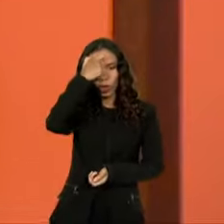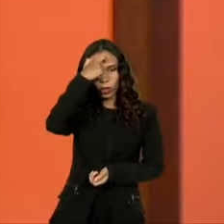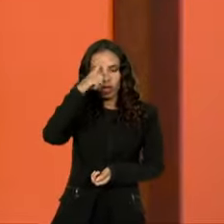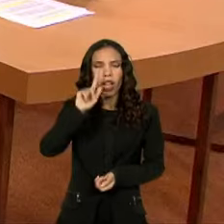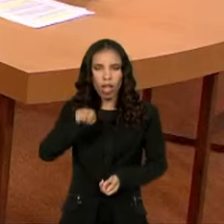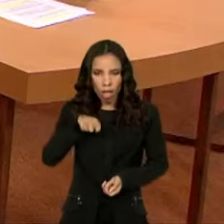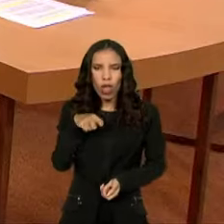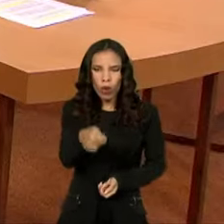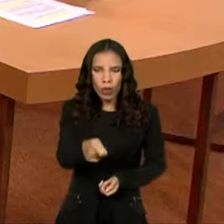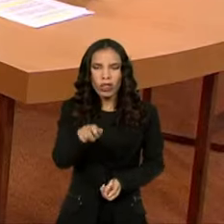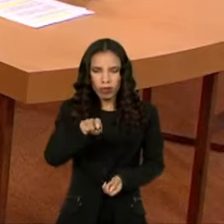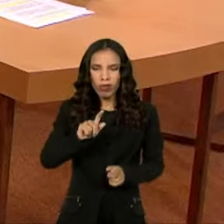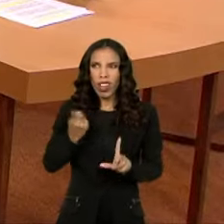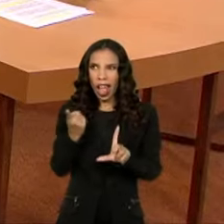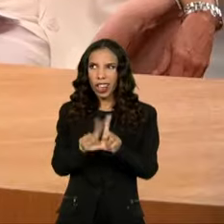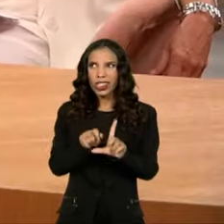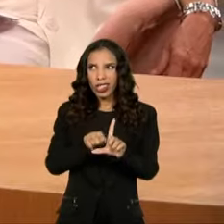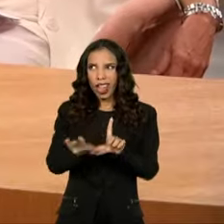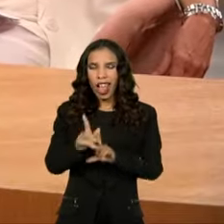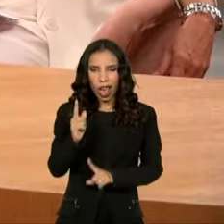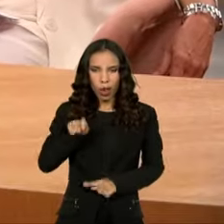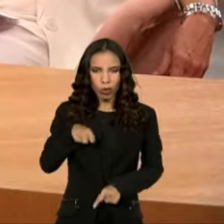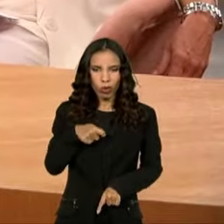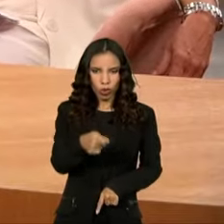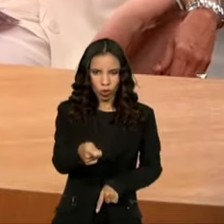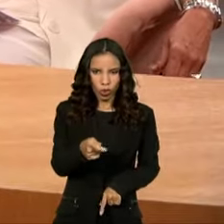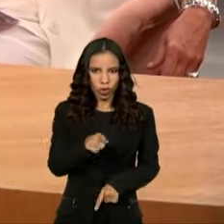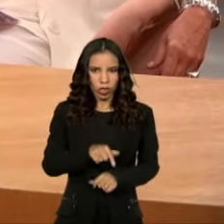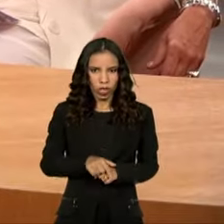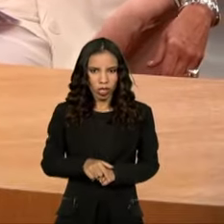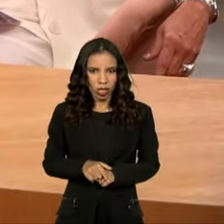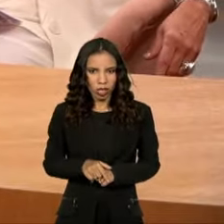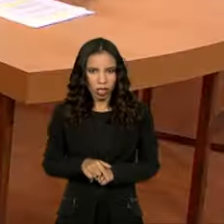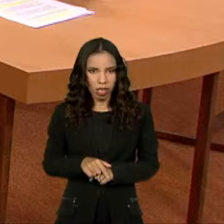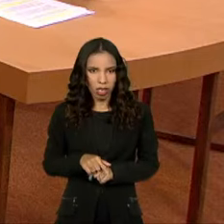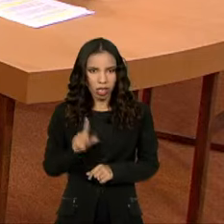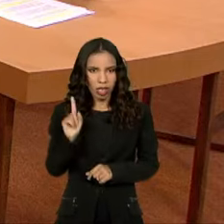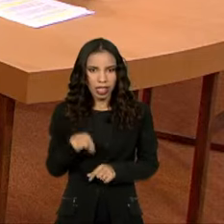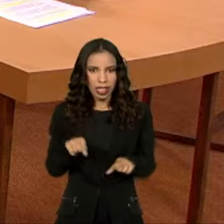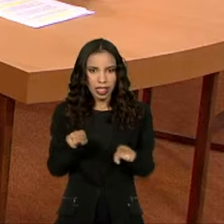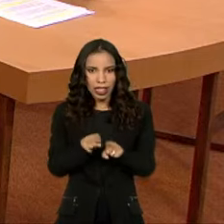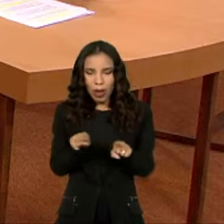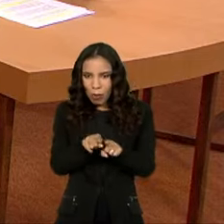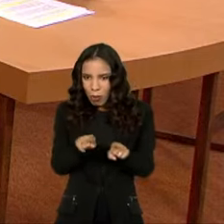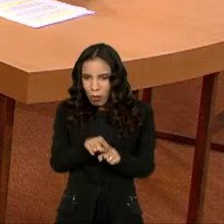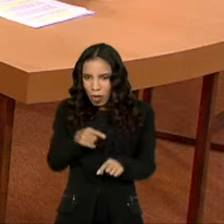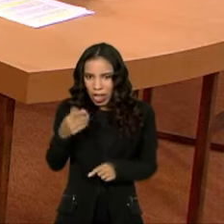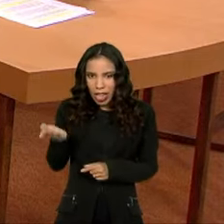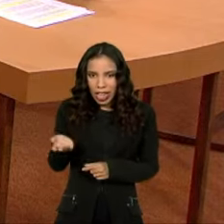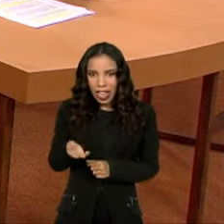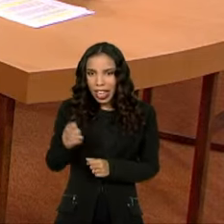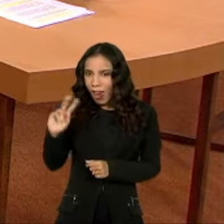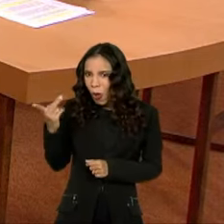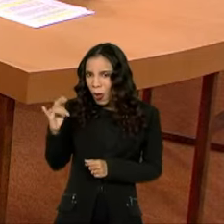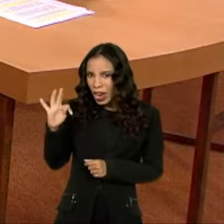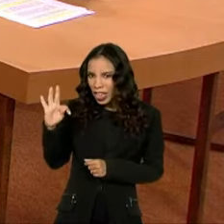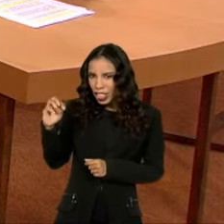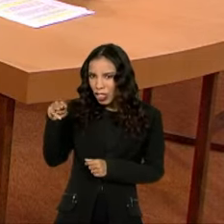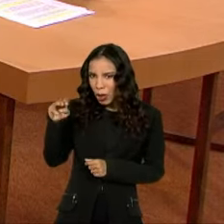Você é uma digital influencer. Eu sou isso. Ai, meu Deus do céu. Um hitmaker e uma digital influencer. Nossa, bancada hoje, Cíntia. Olha,